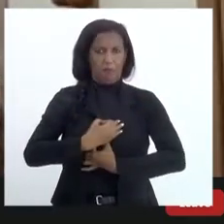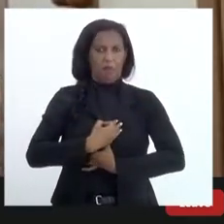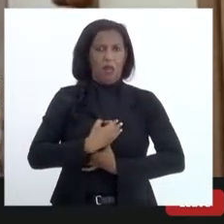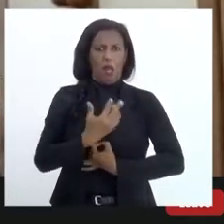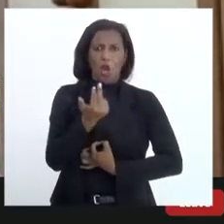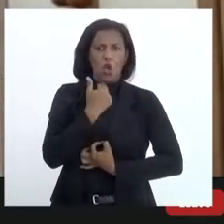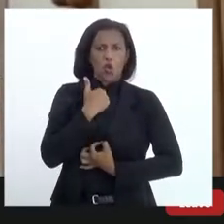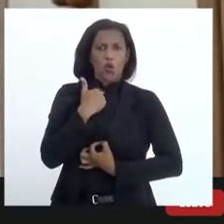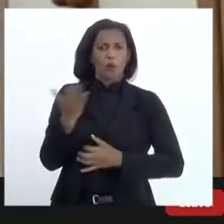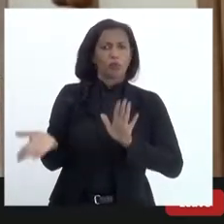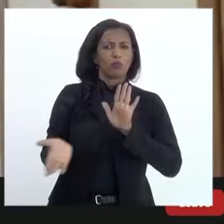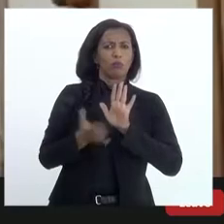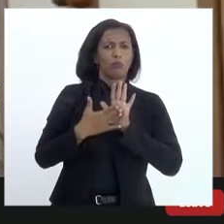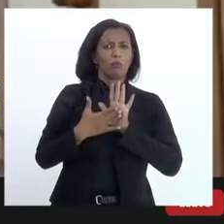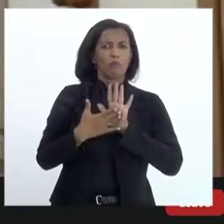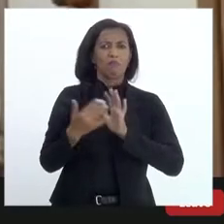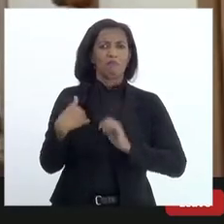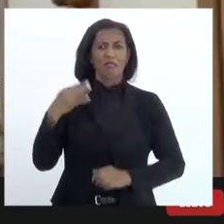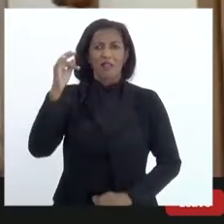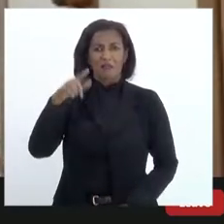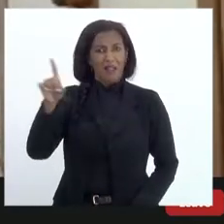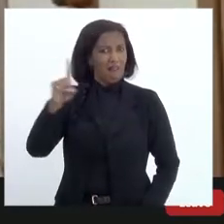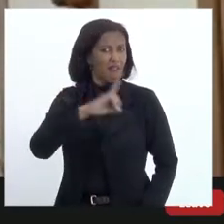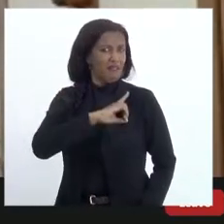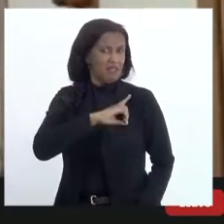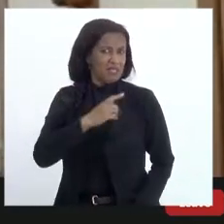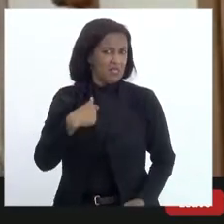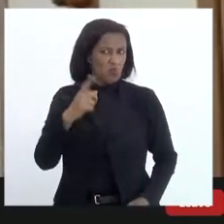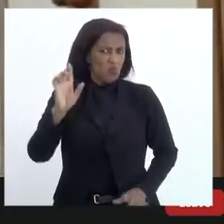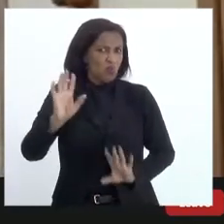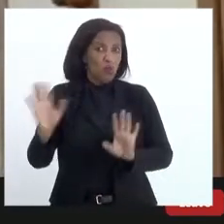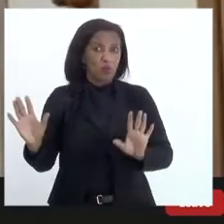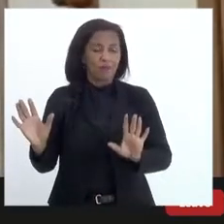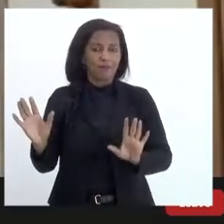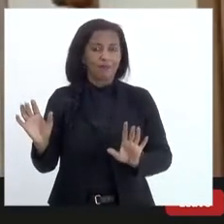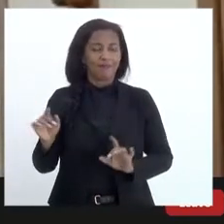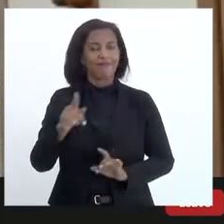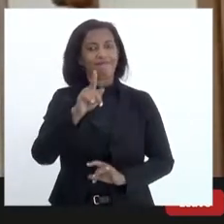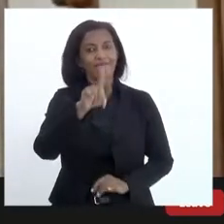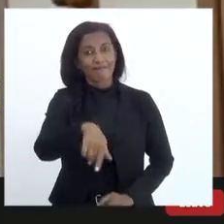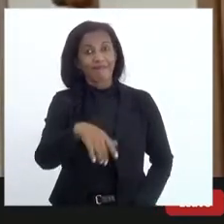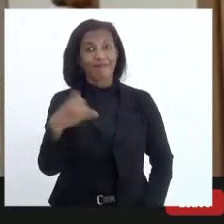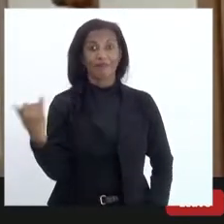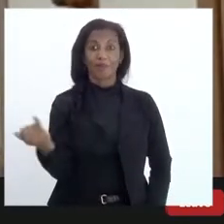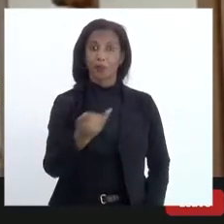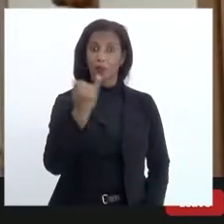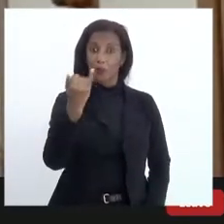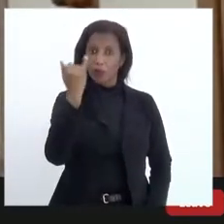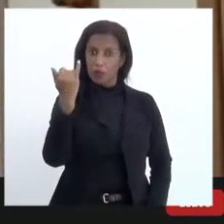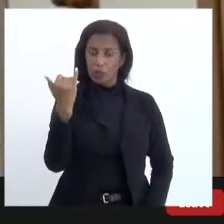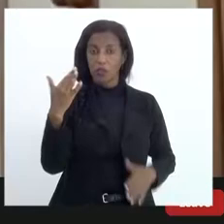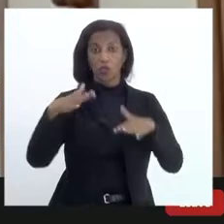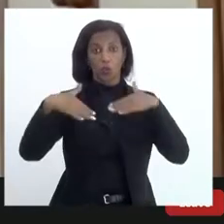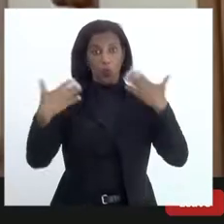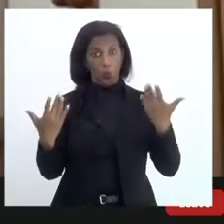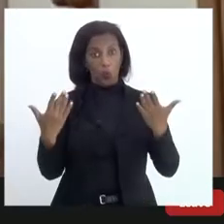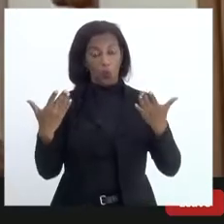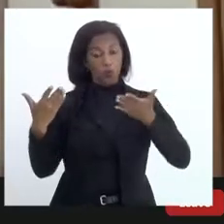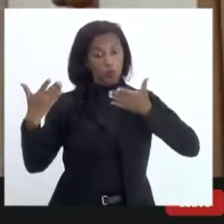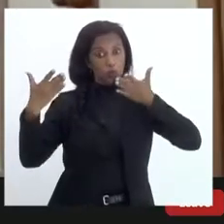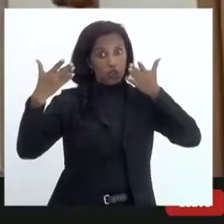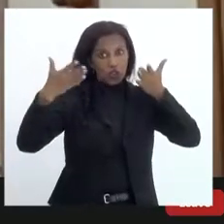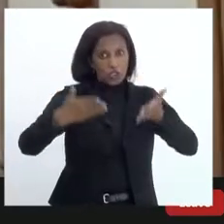posso professar minha fé, talvez dentro de uma delegacia. Então, isso é importante. Por isso que, quando chega para a gente essa